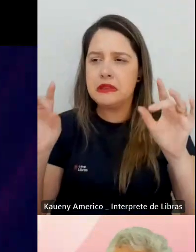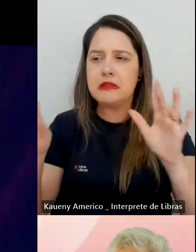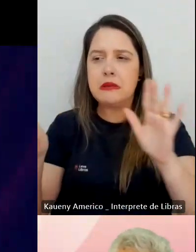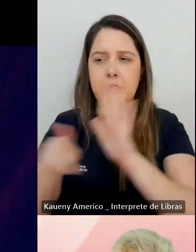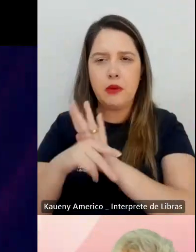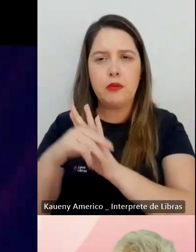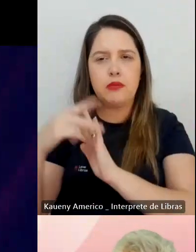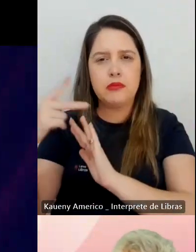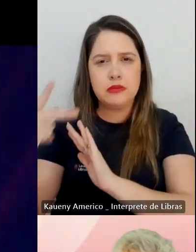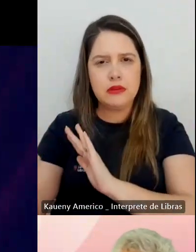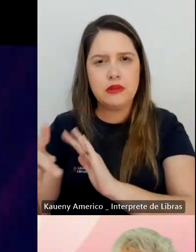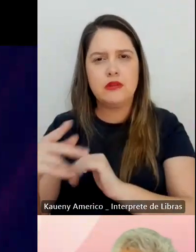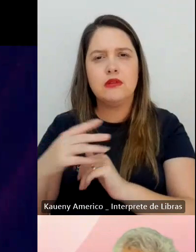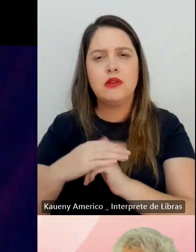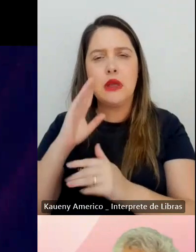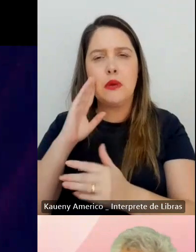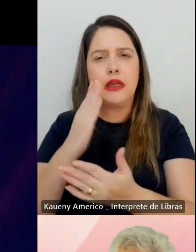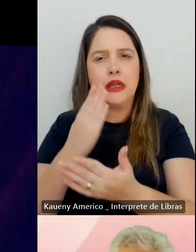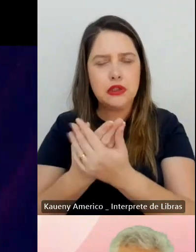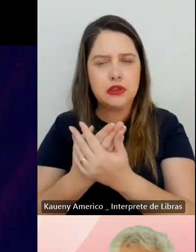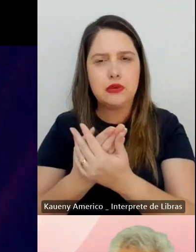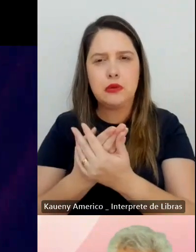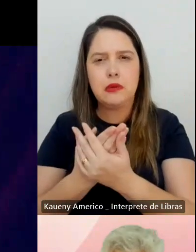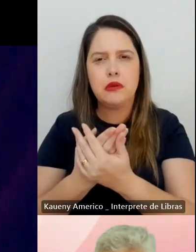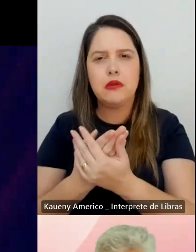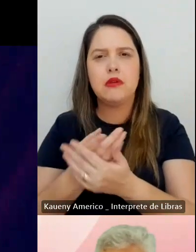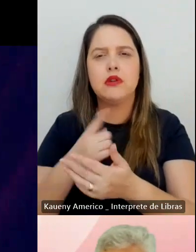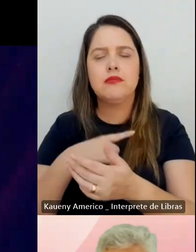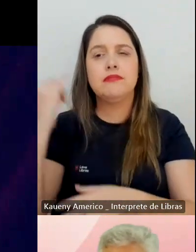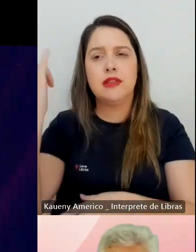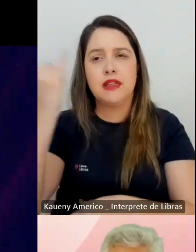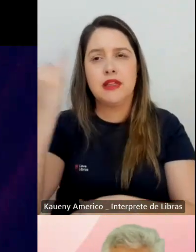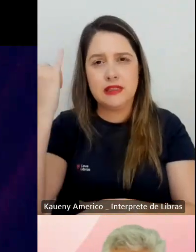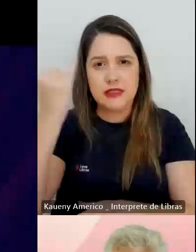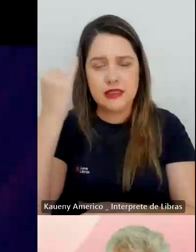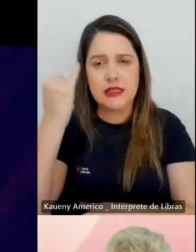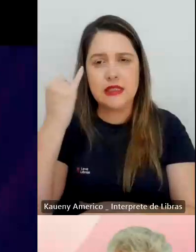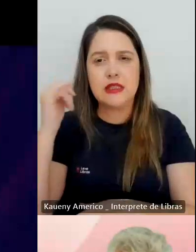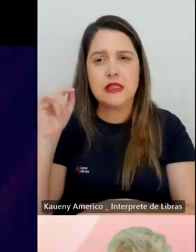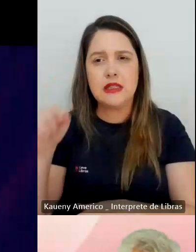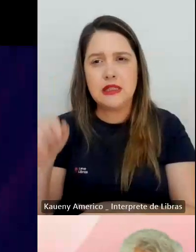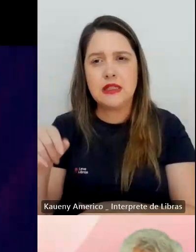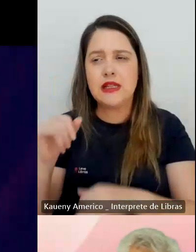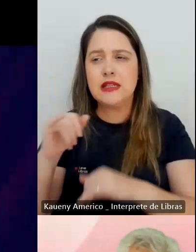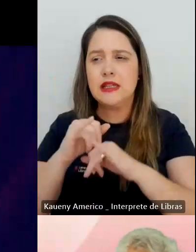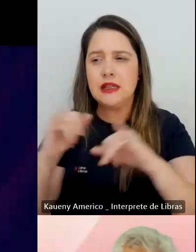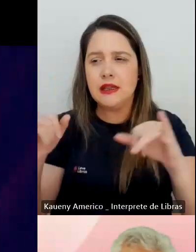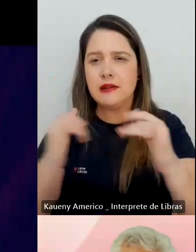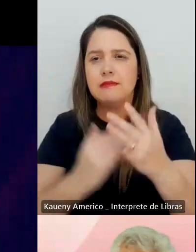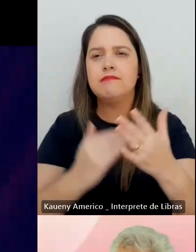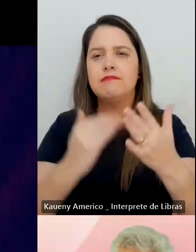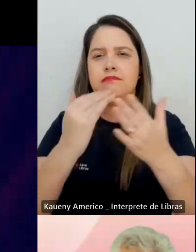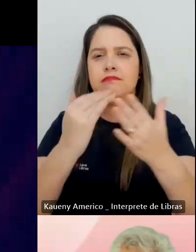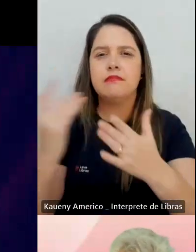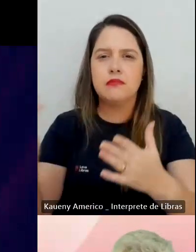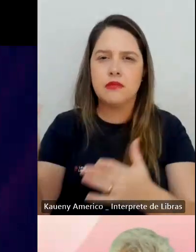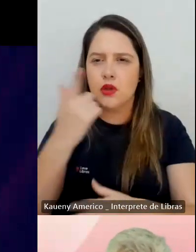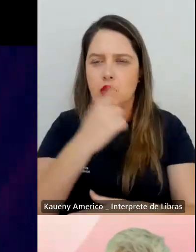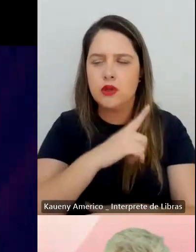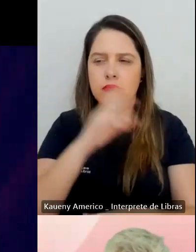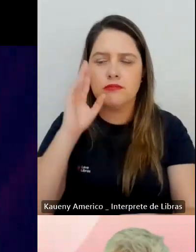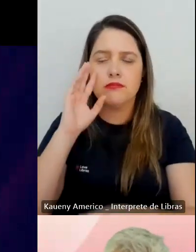analisando. Eu acredito que a importância dessas campanhas é muito mais a gente conseguir conscientizar cada vez mais